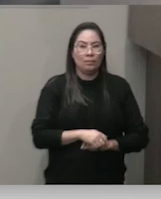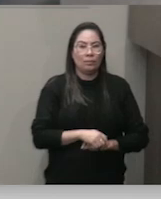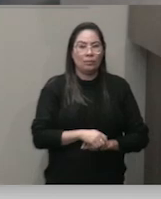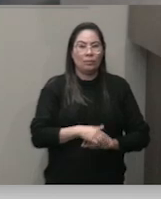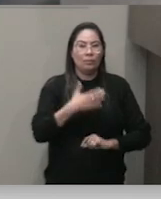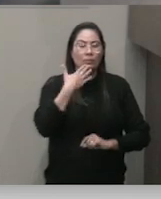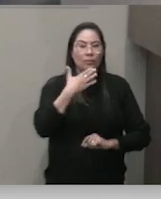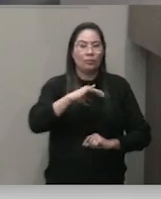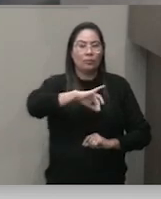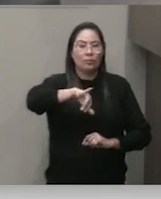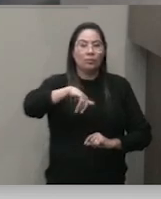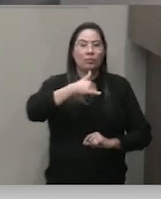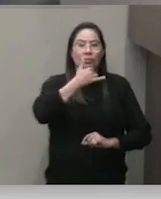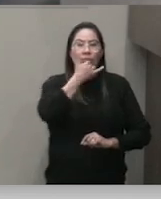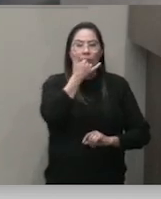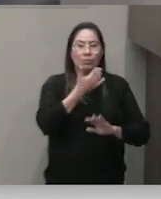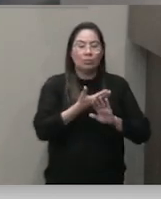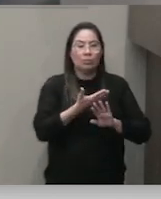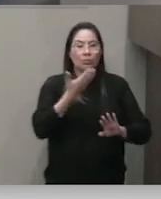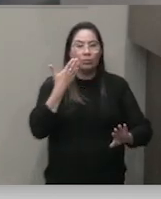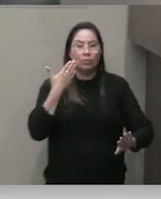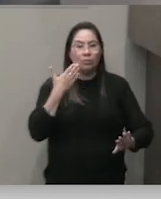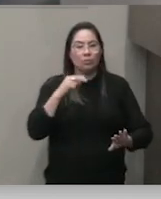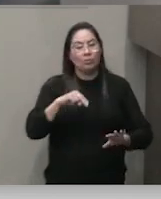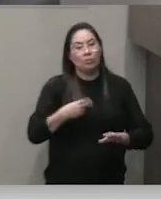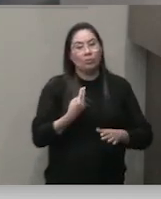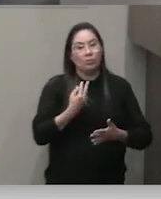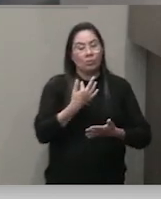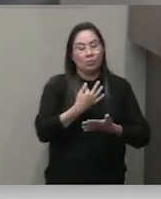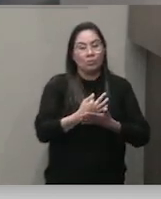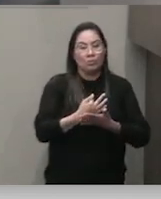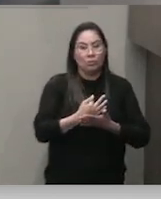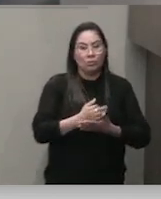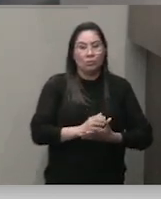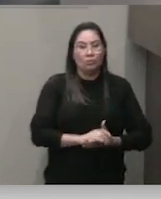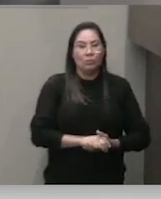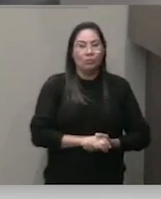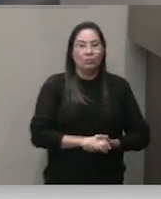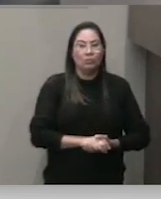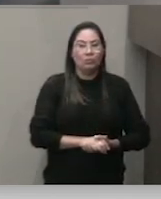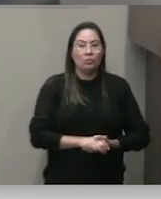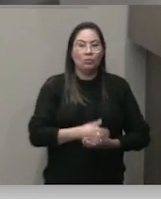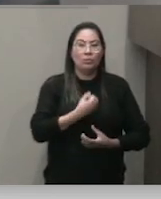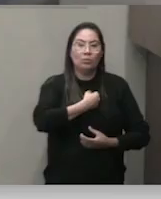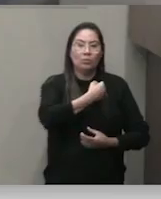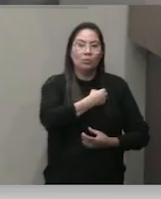Requerimento de justificativa de afastamento ou ausência de número